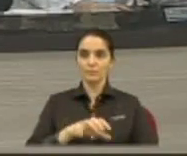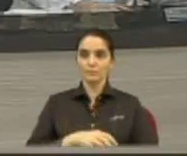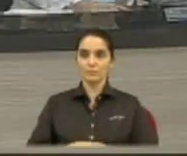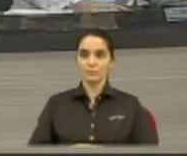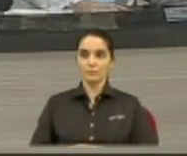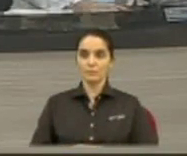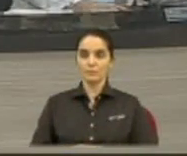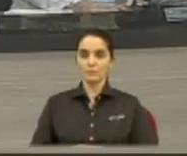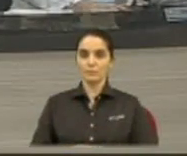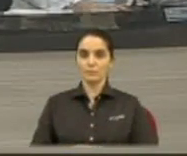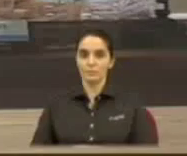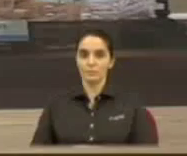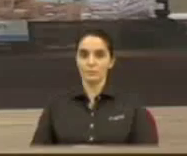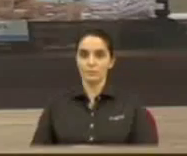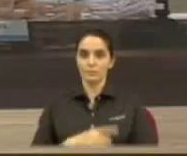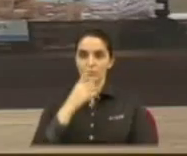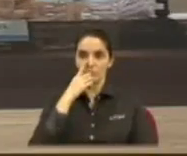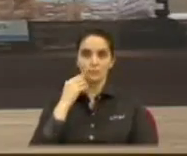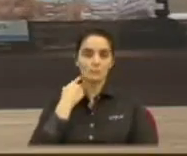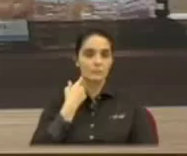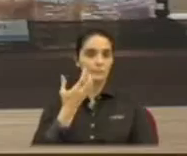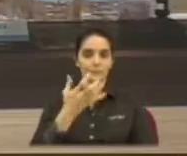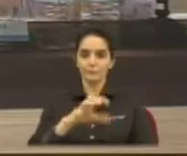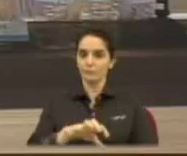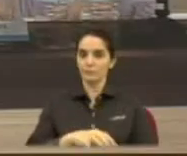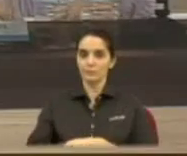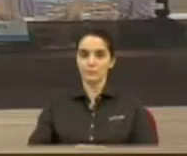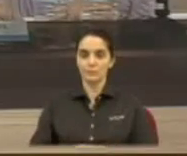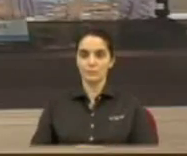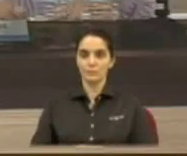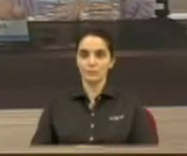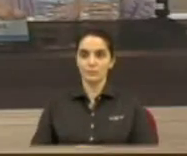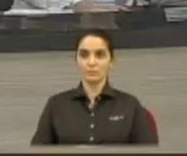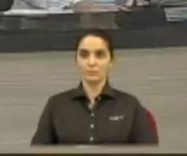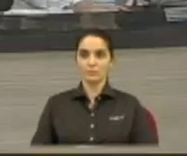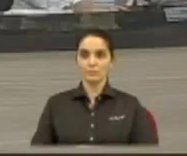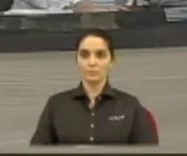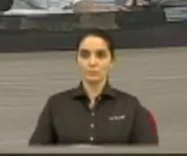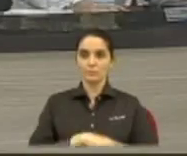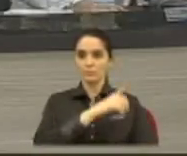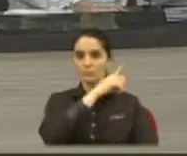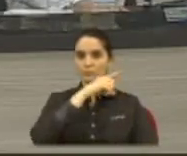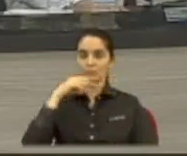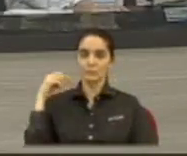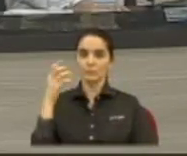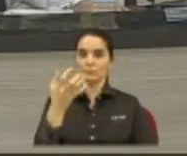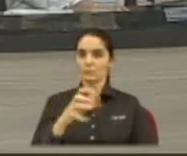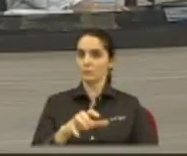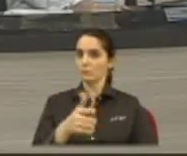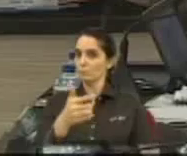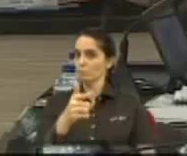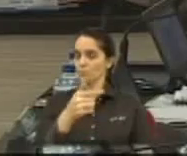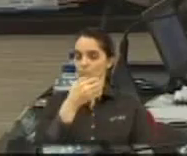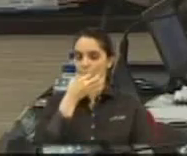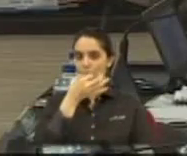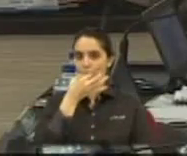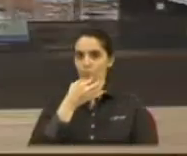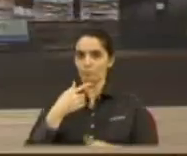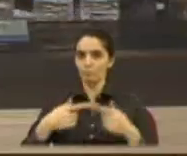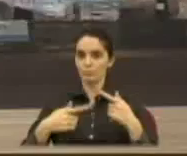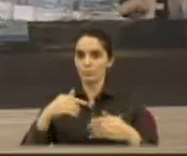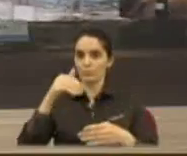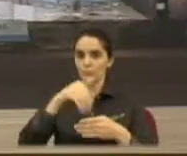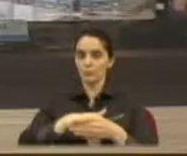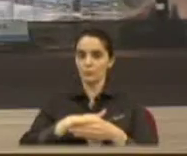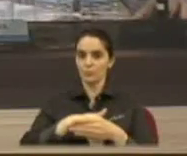Dispenso. Vereador Nilton, dispenso. Vereadora doutora Mayra. Dispenso. Não havendo mais quem queira